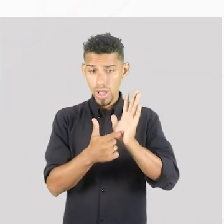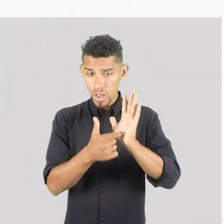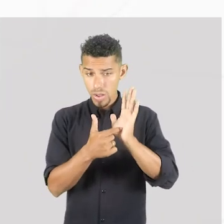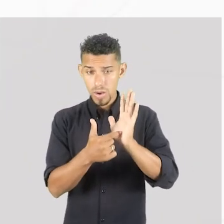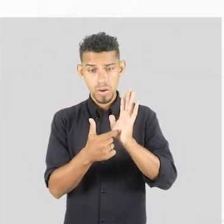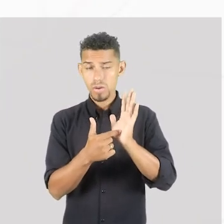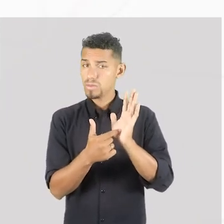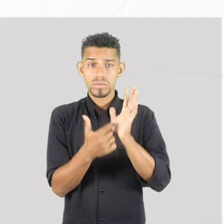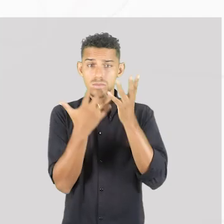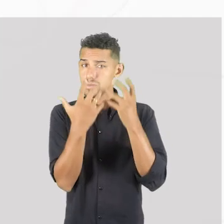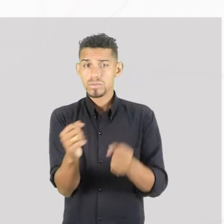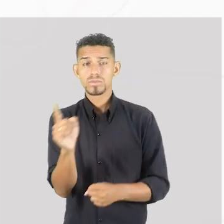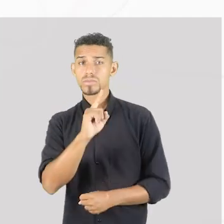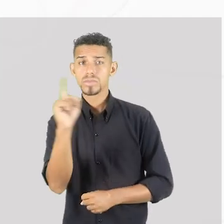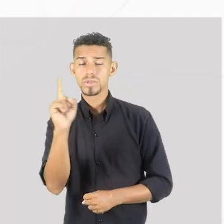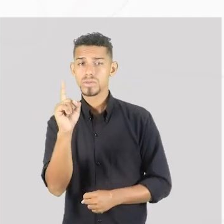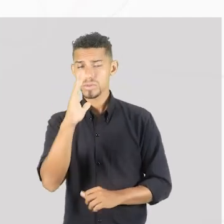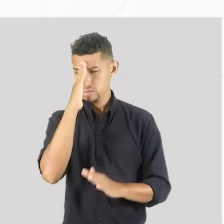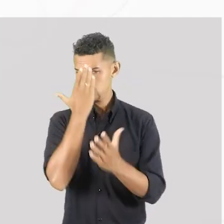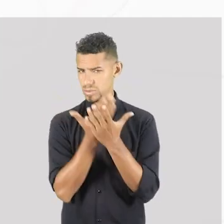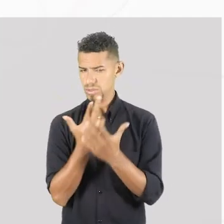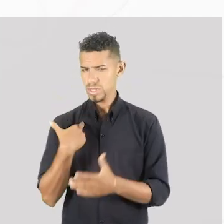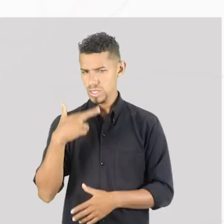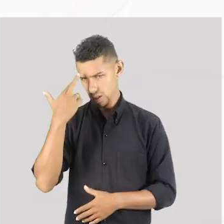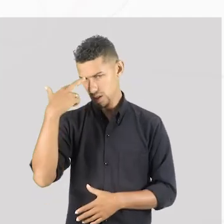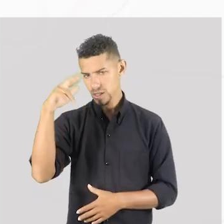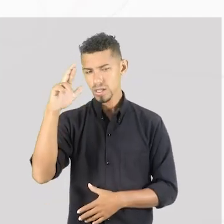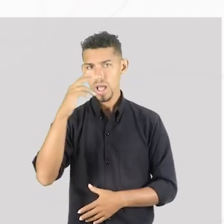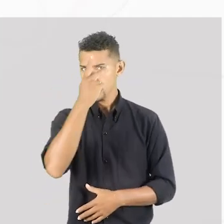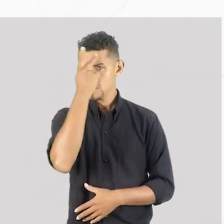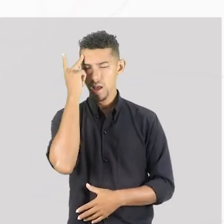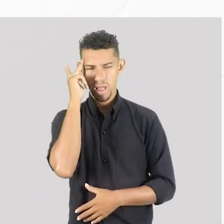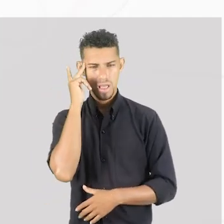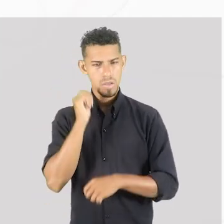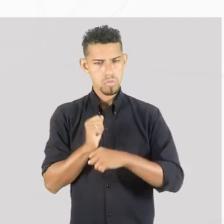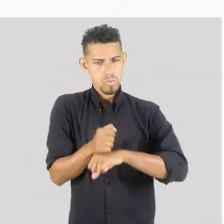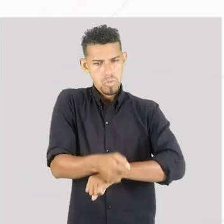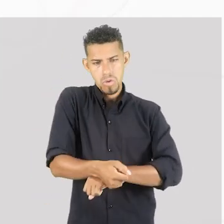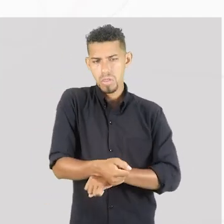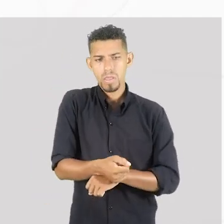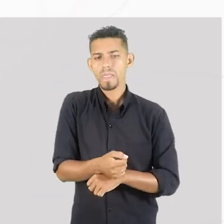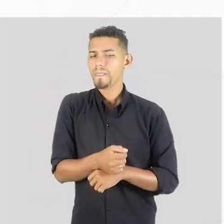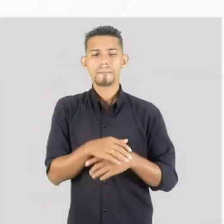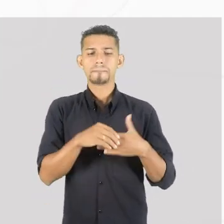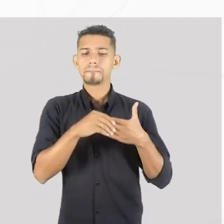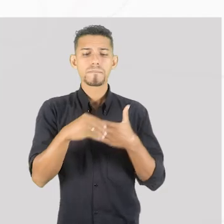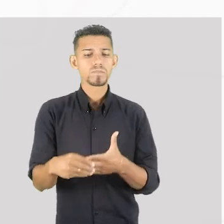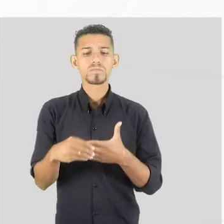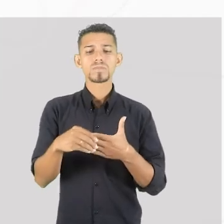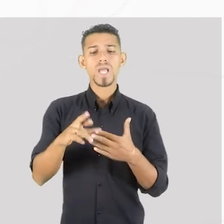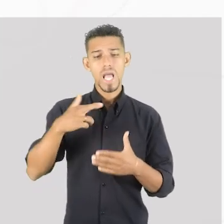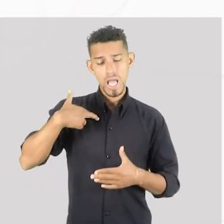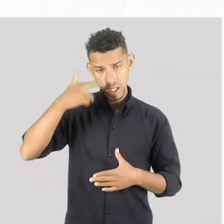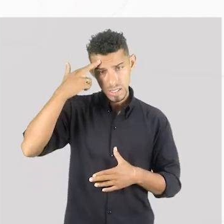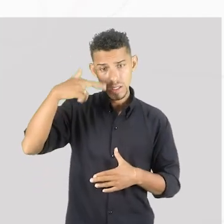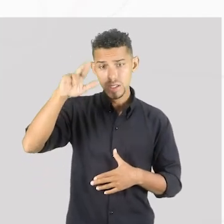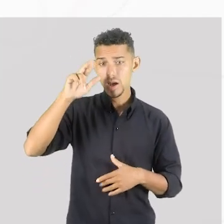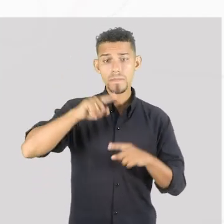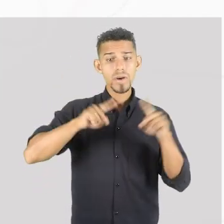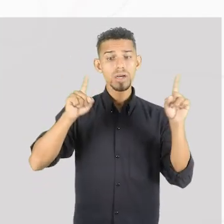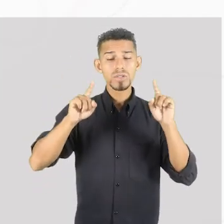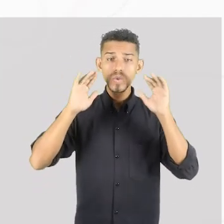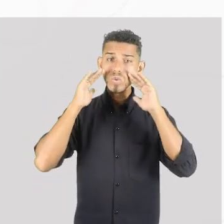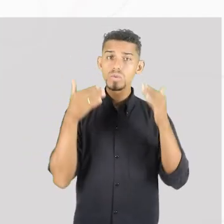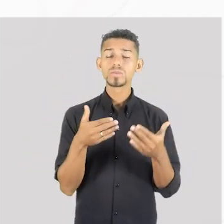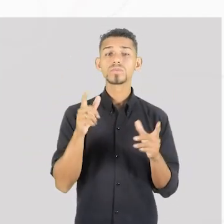a imposição de crenças religiosas às pessoas escravizadas, não, ela traz a questão da religião, mas no